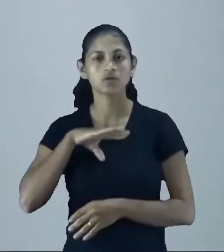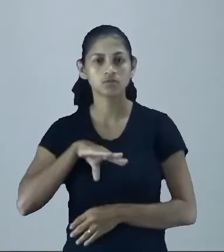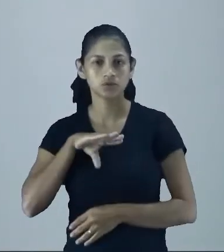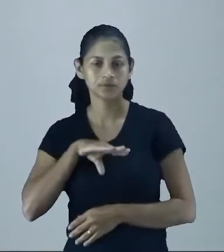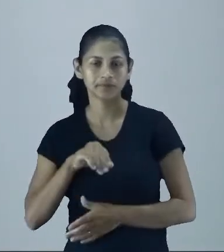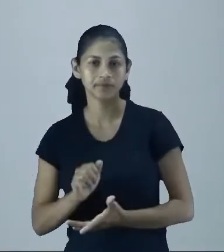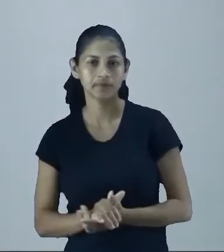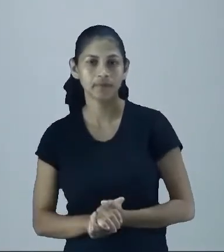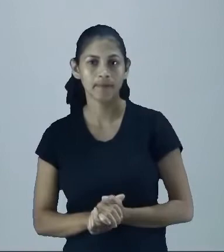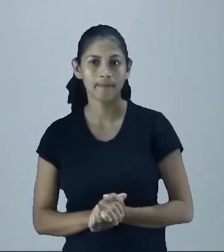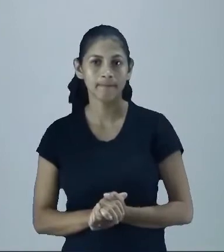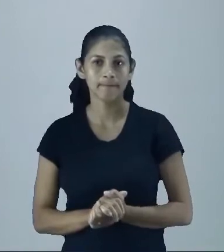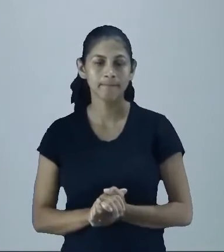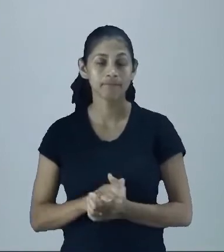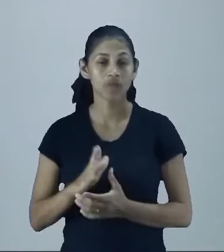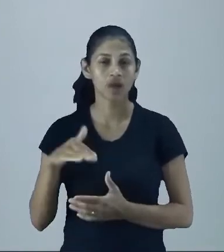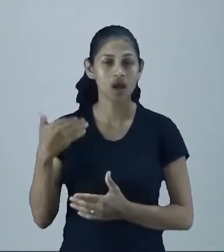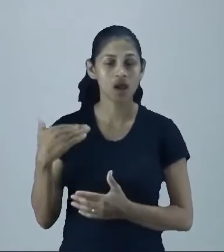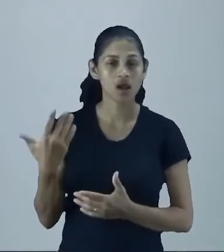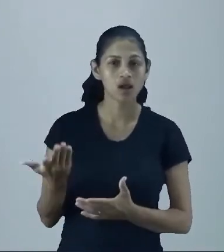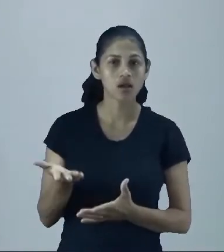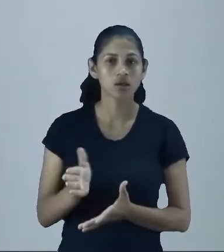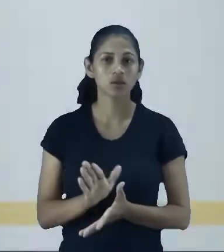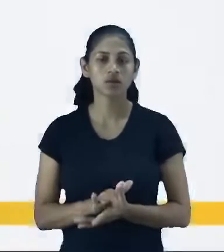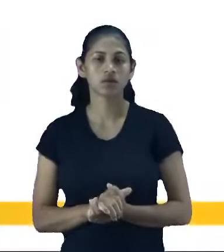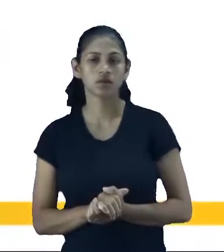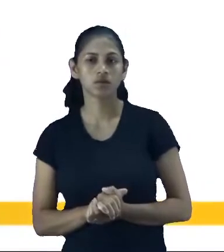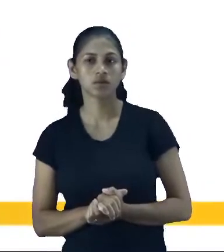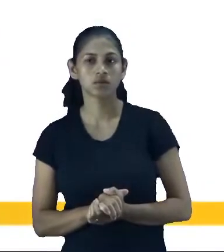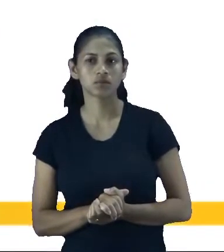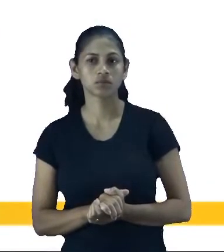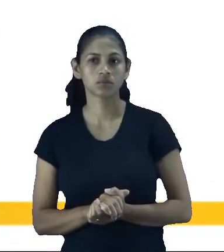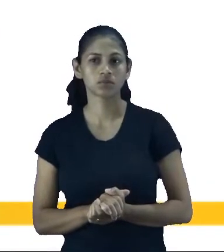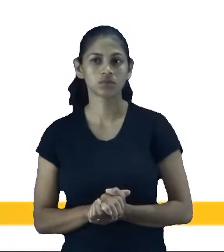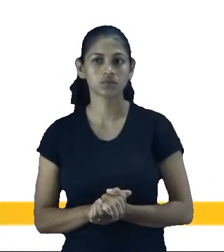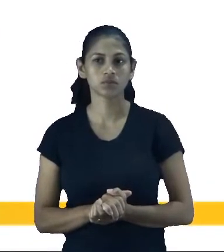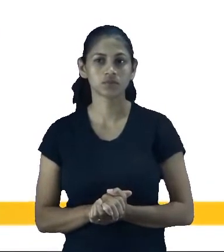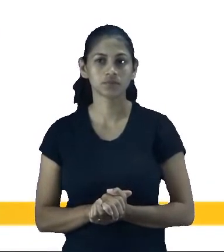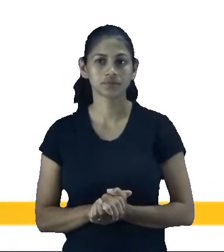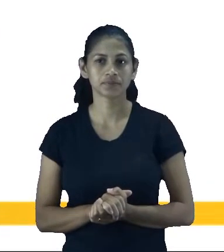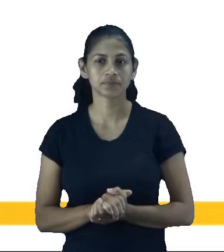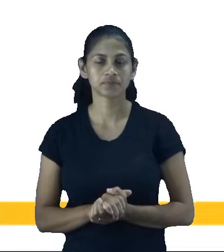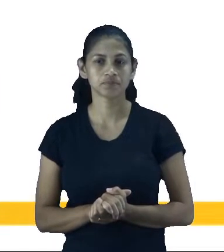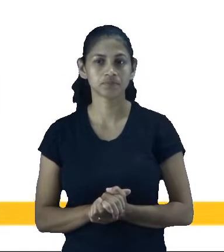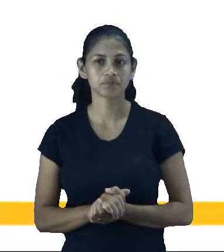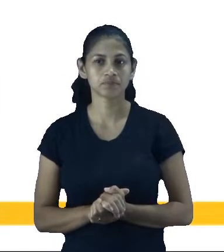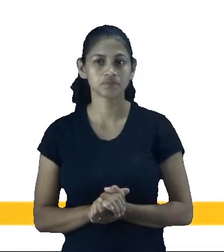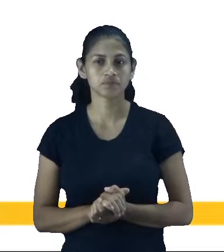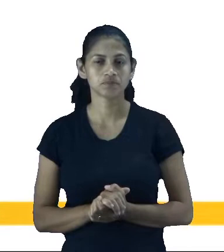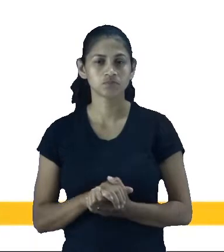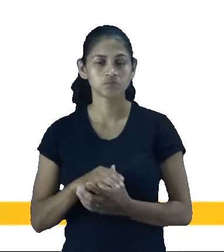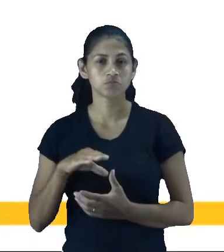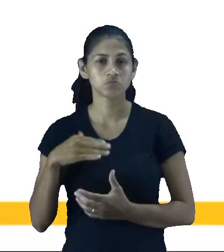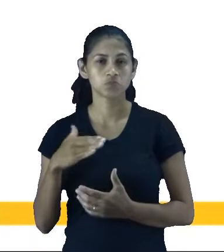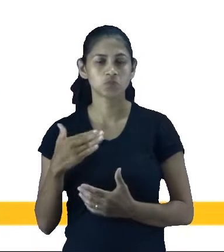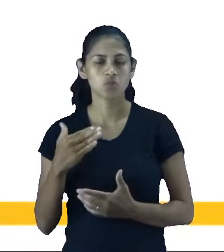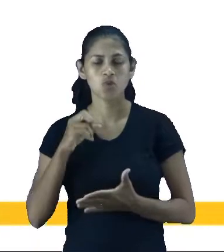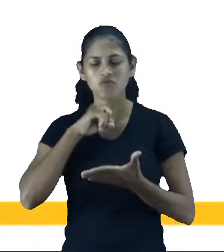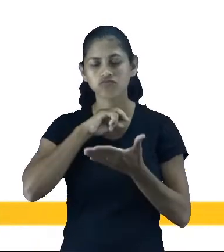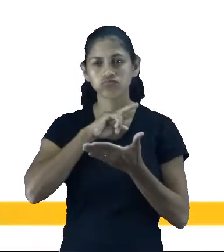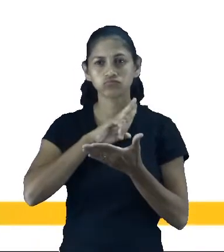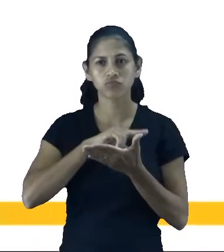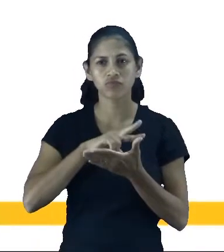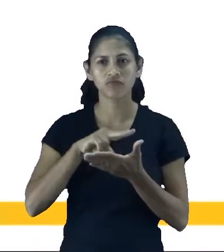Além disso, como vocês podem acompanhar comigo aí na telinha, além dessas, vários